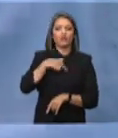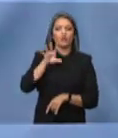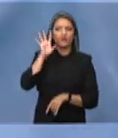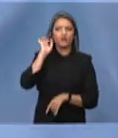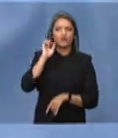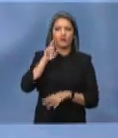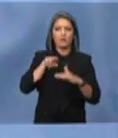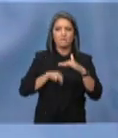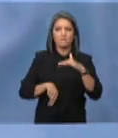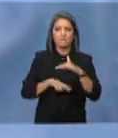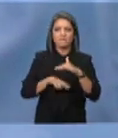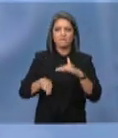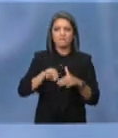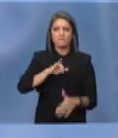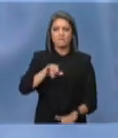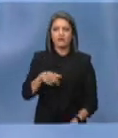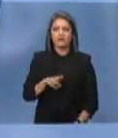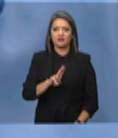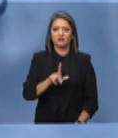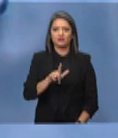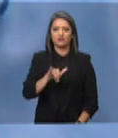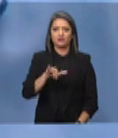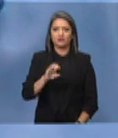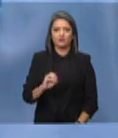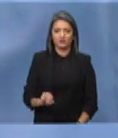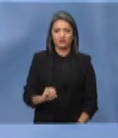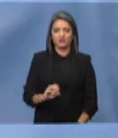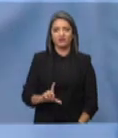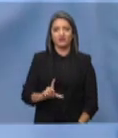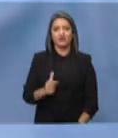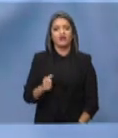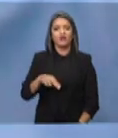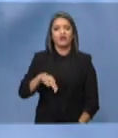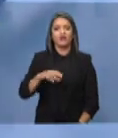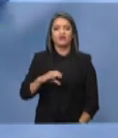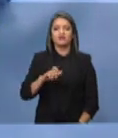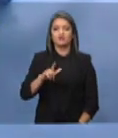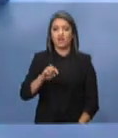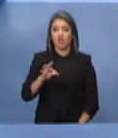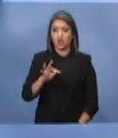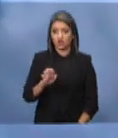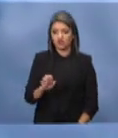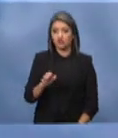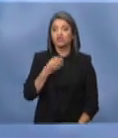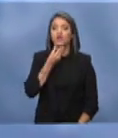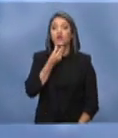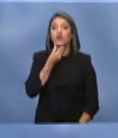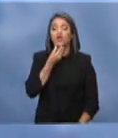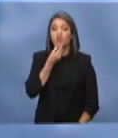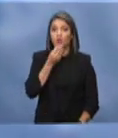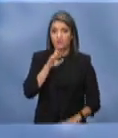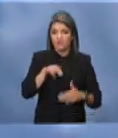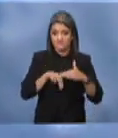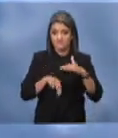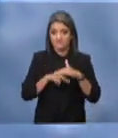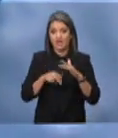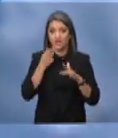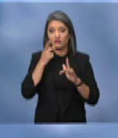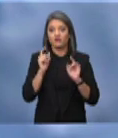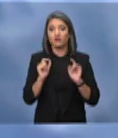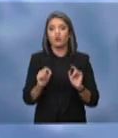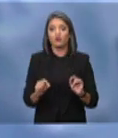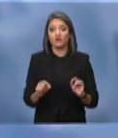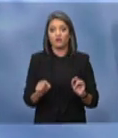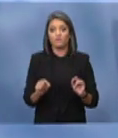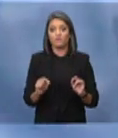Júlio lancelotti que foi a missa na sua Paróquia ontem e Eis que antes dele me dar a palavra